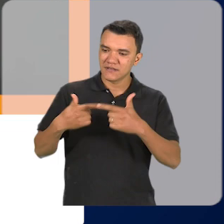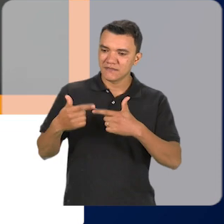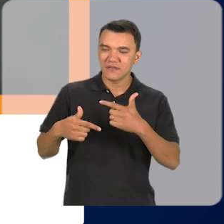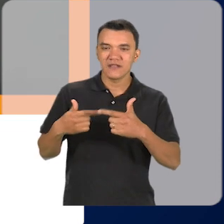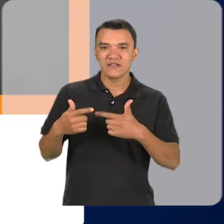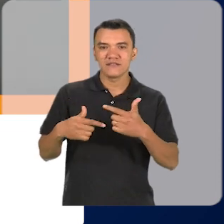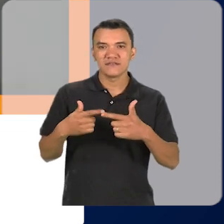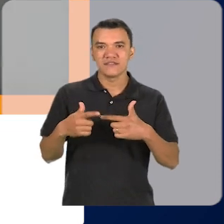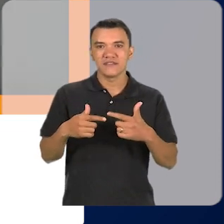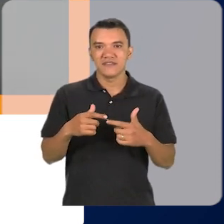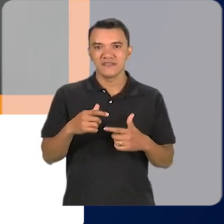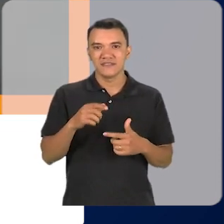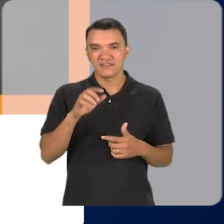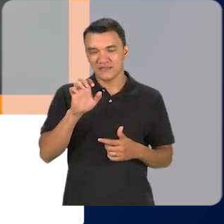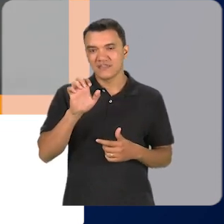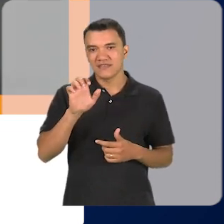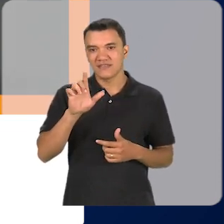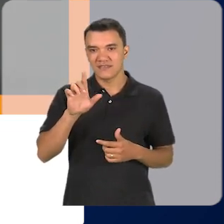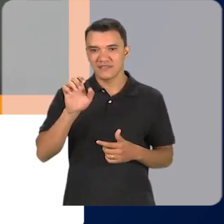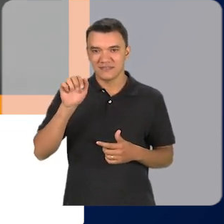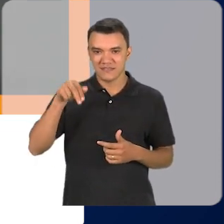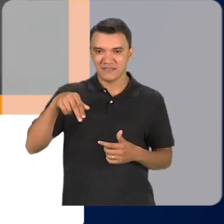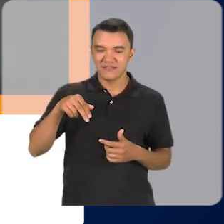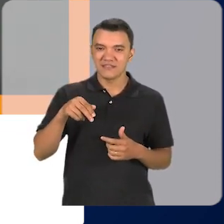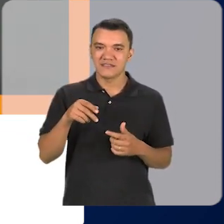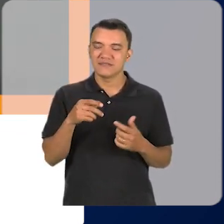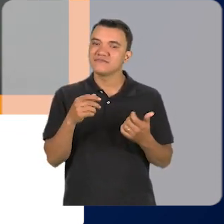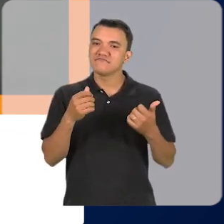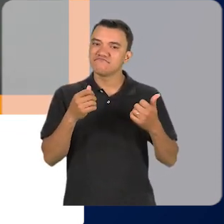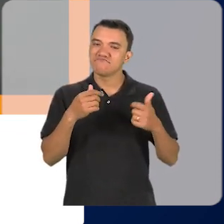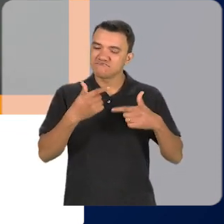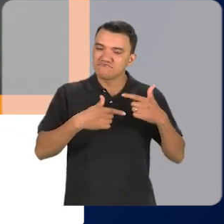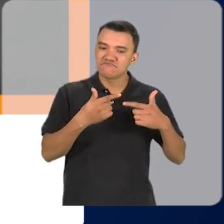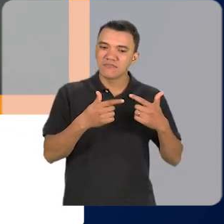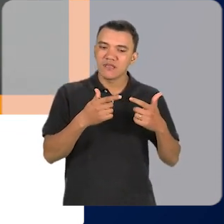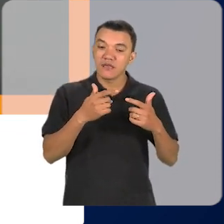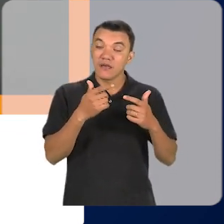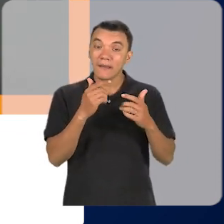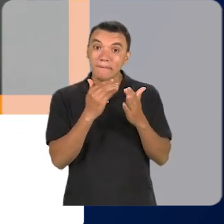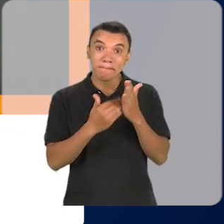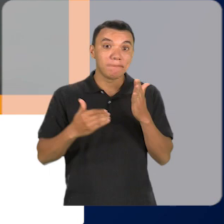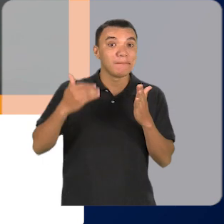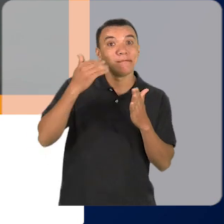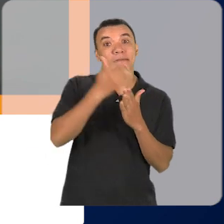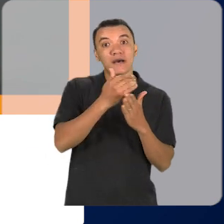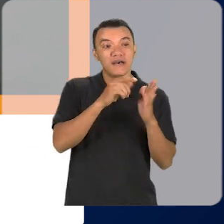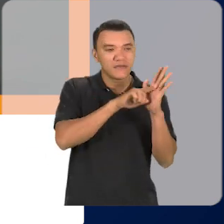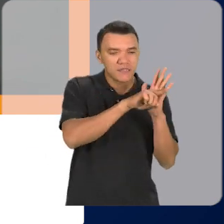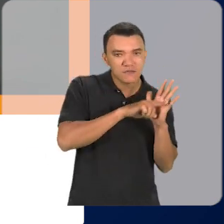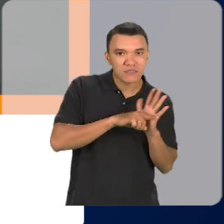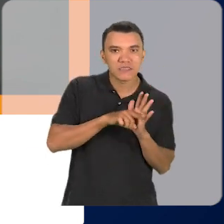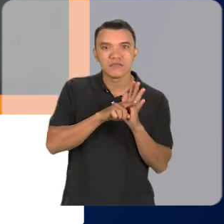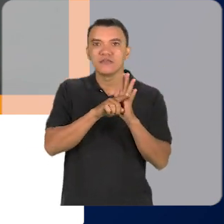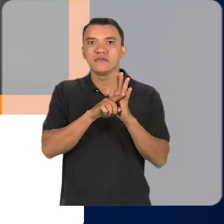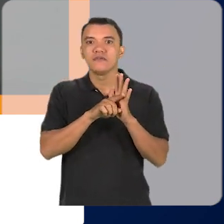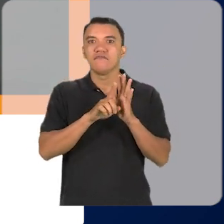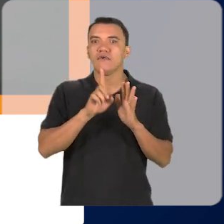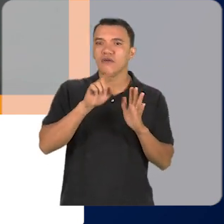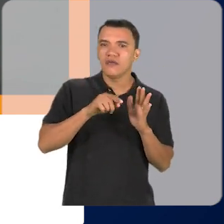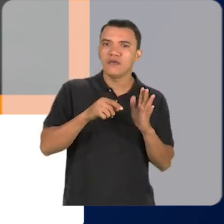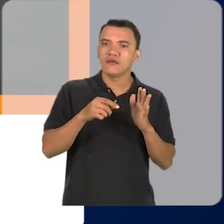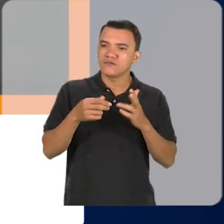Ellen Lucy realizou, né, para além da pesquisa, ele é um material didático